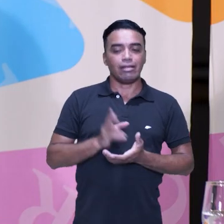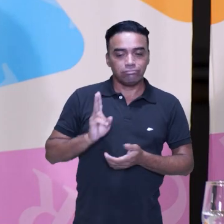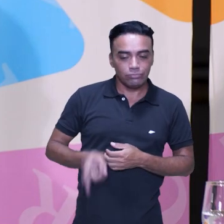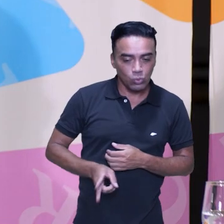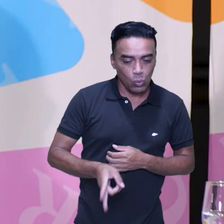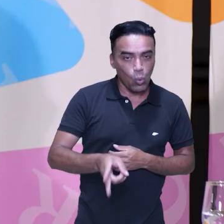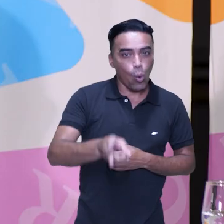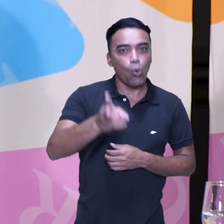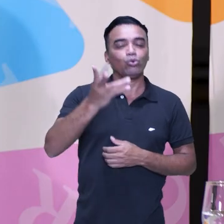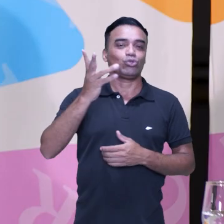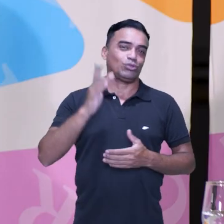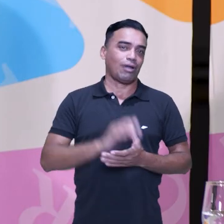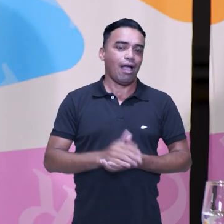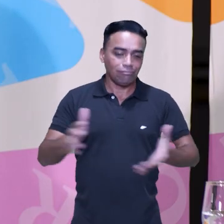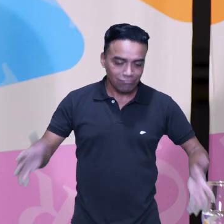continuar